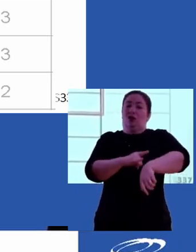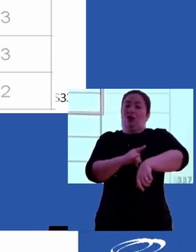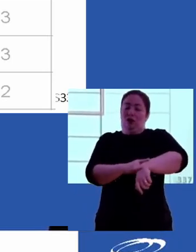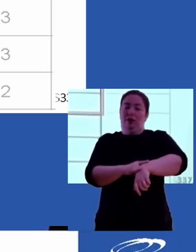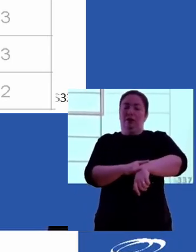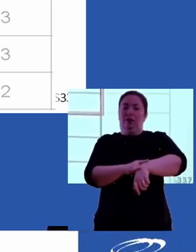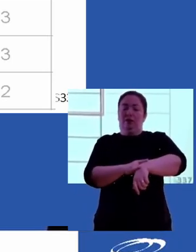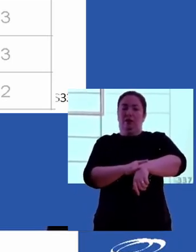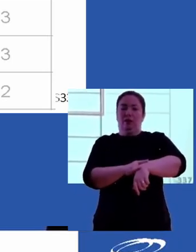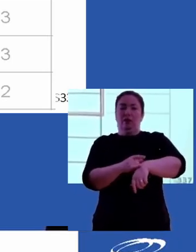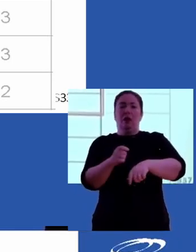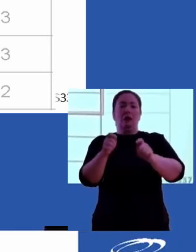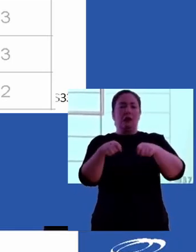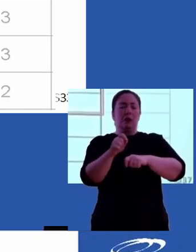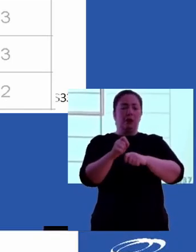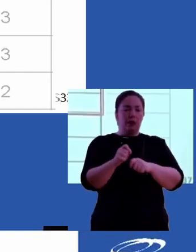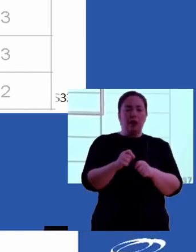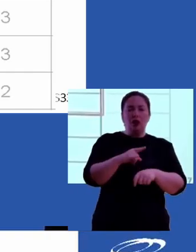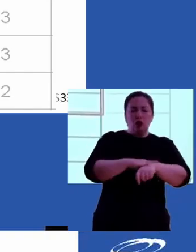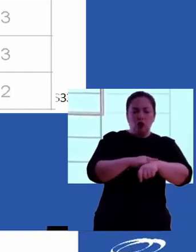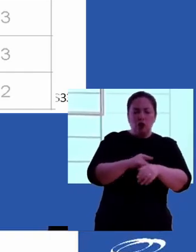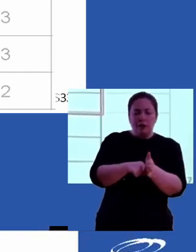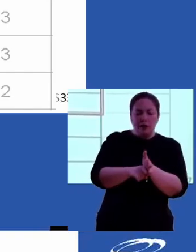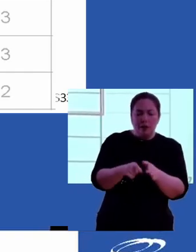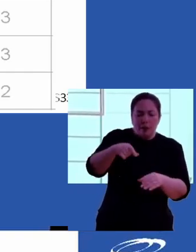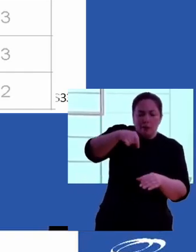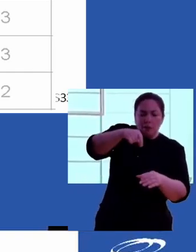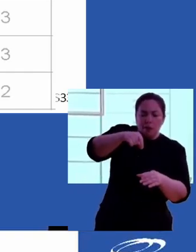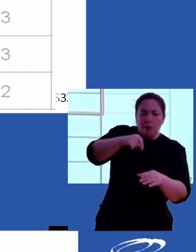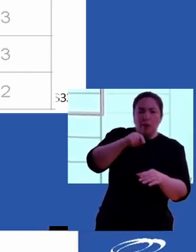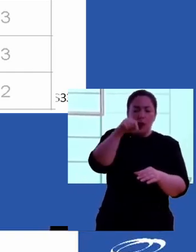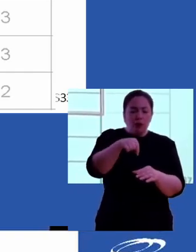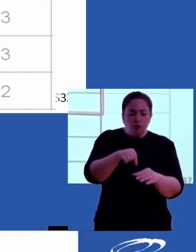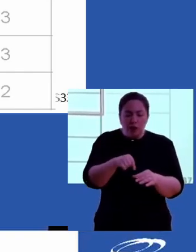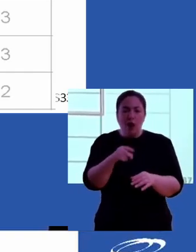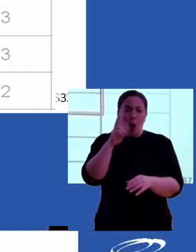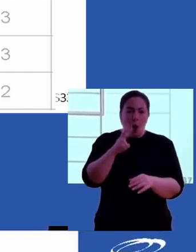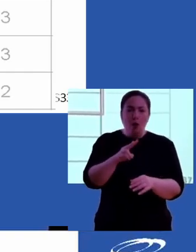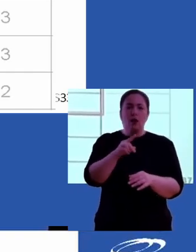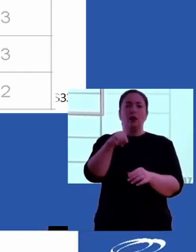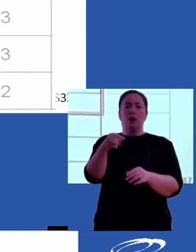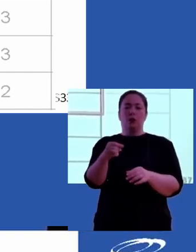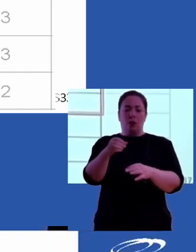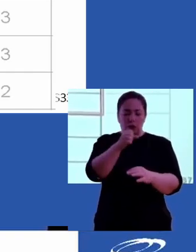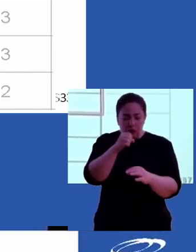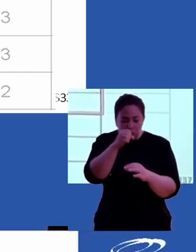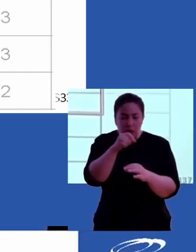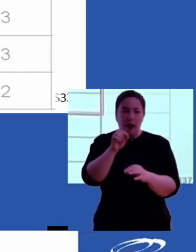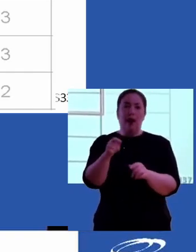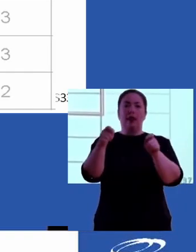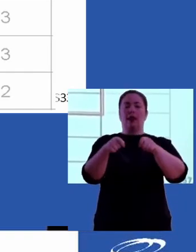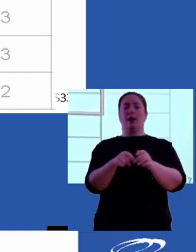líquido articular ali e vendo se aparecem 2 cruzes marcando a presença de leucócitos no líquido articular. Tá? Ou ainda